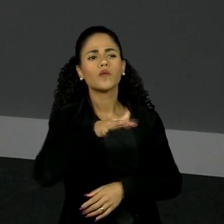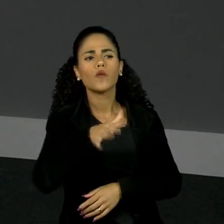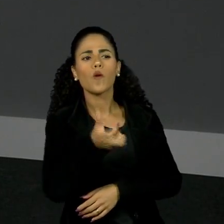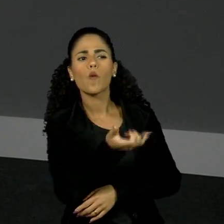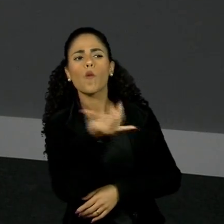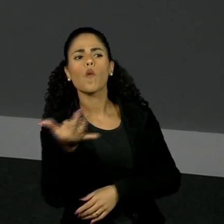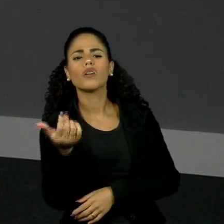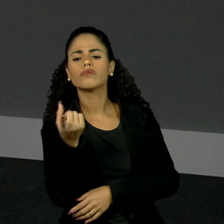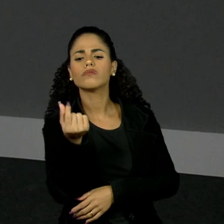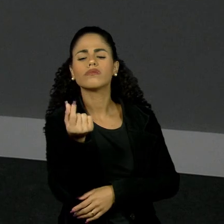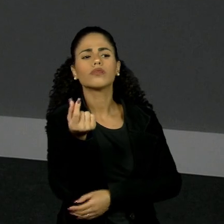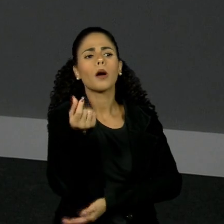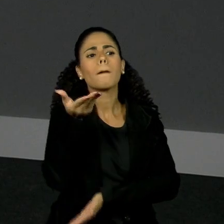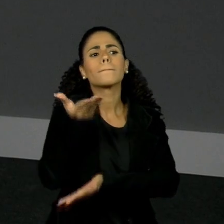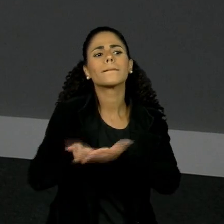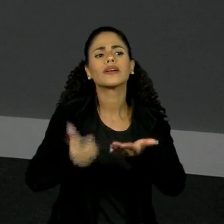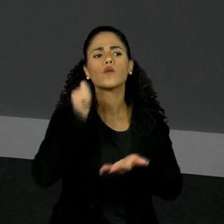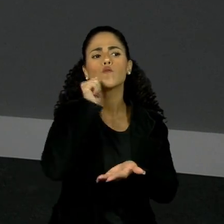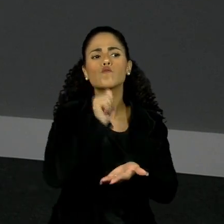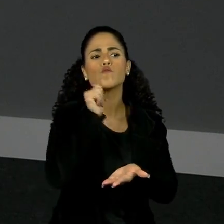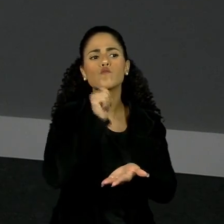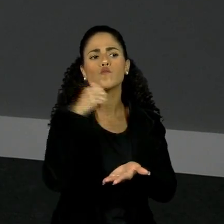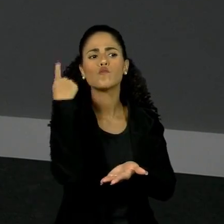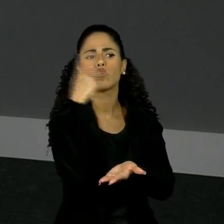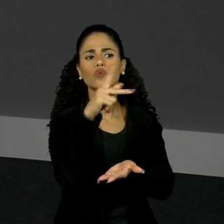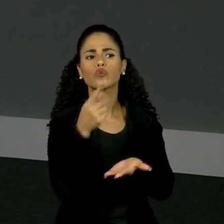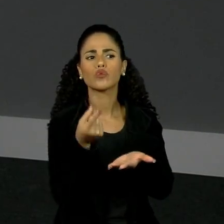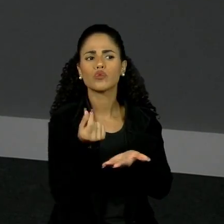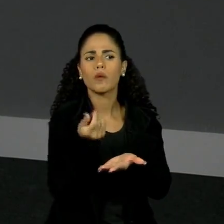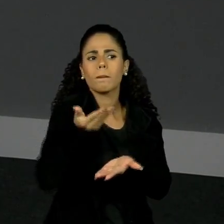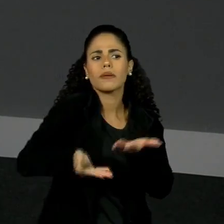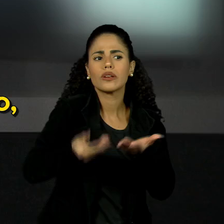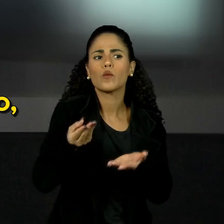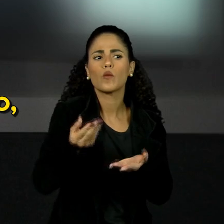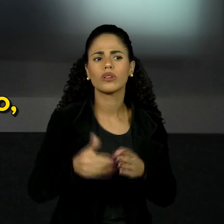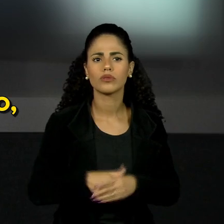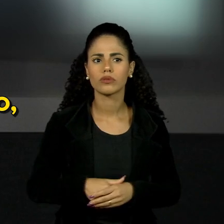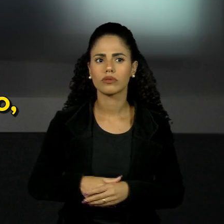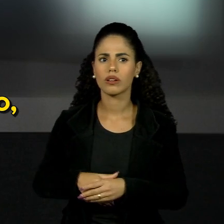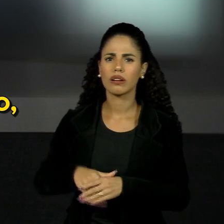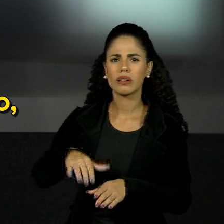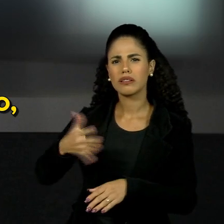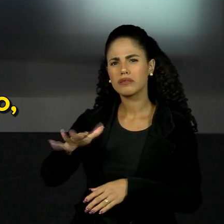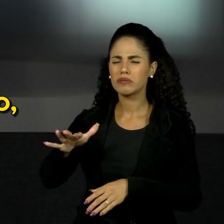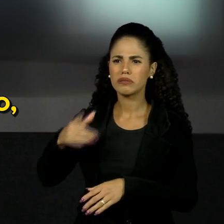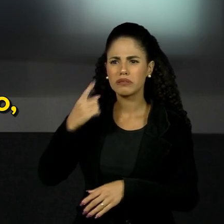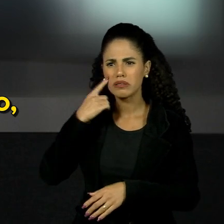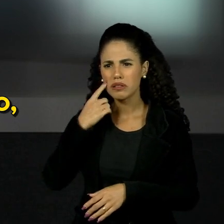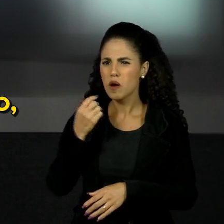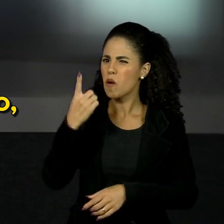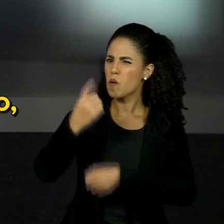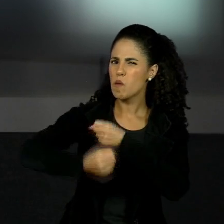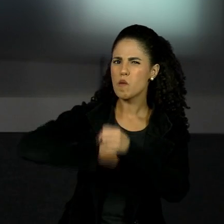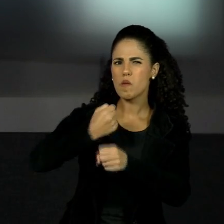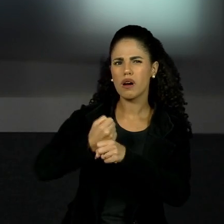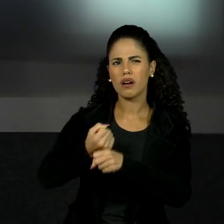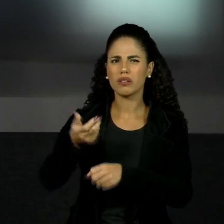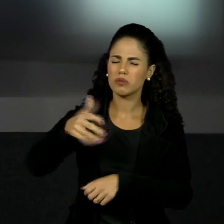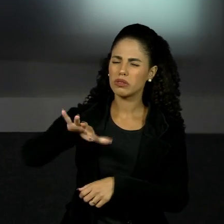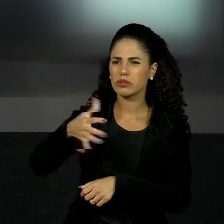você acredita que a sua esposa gastou nesses jogos online? Então isso aí já ocorreu, já tem quase um ano mais ou